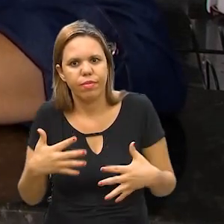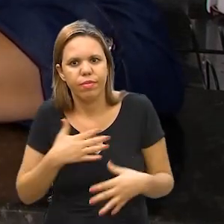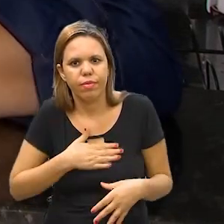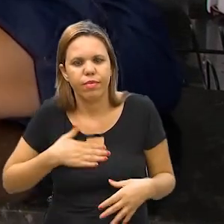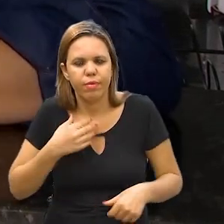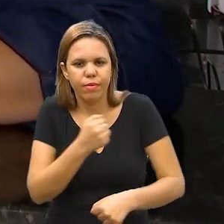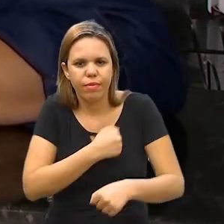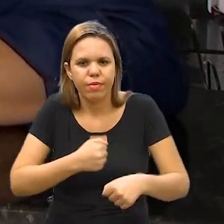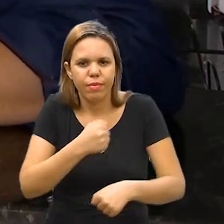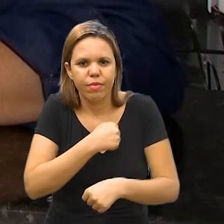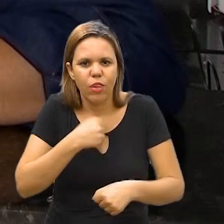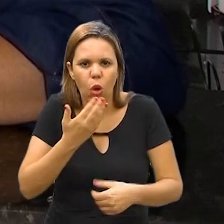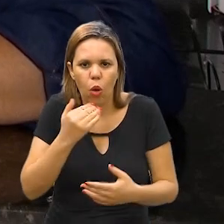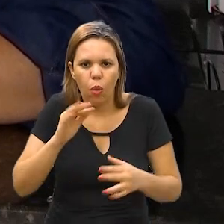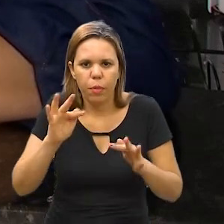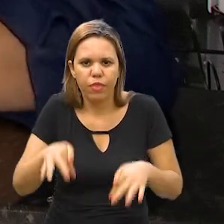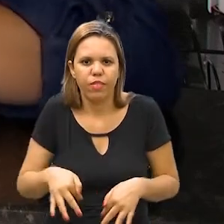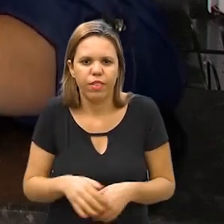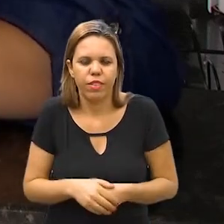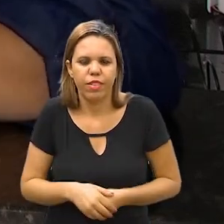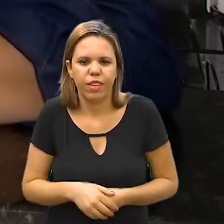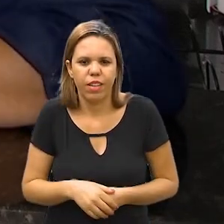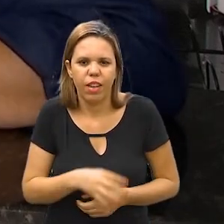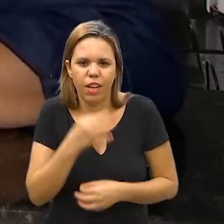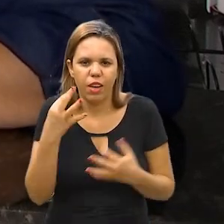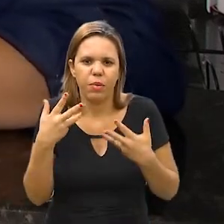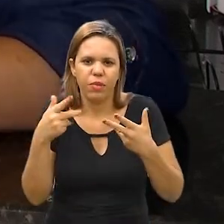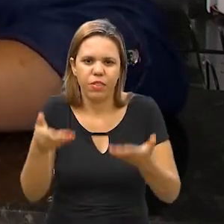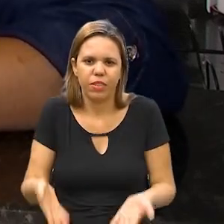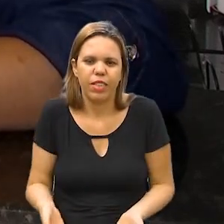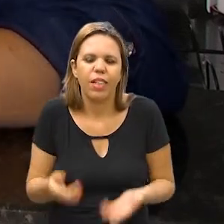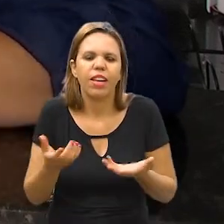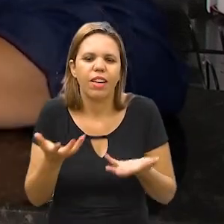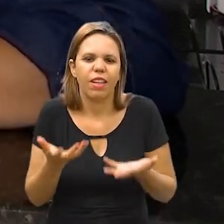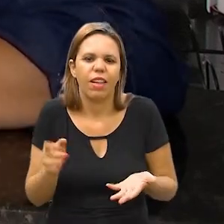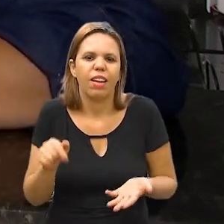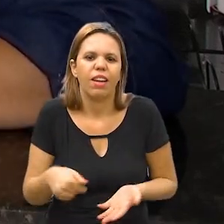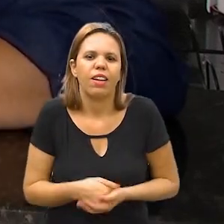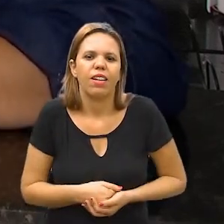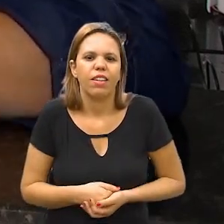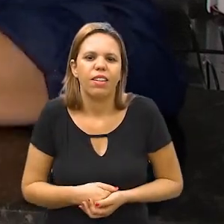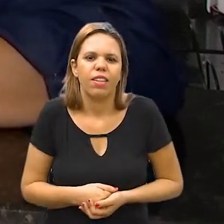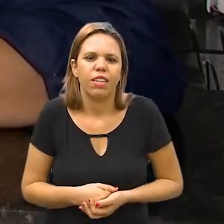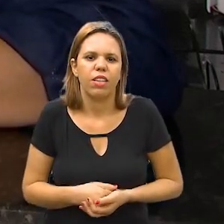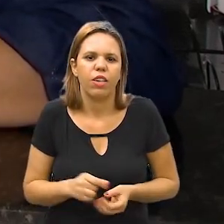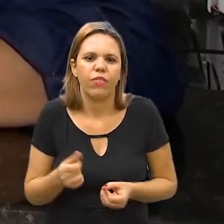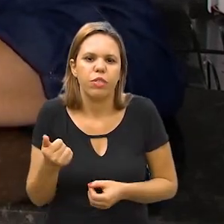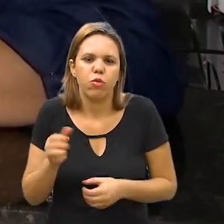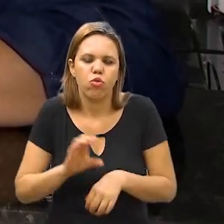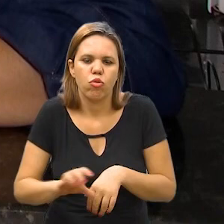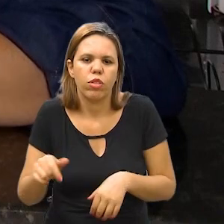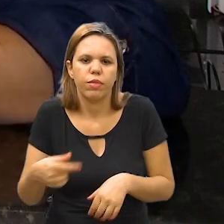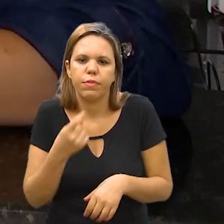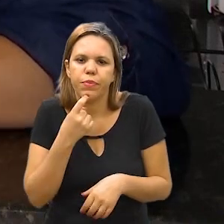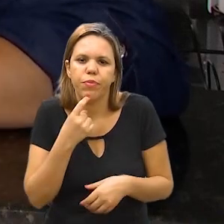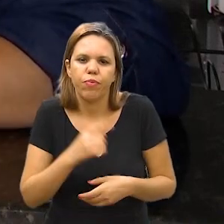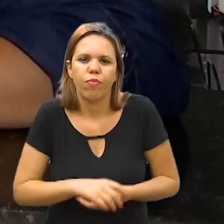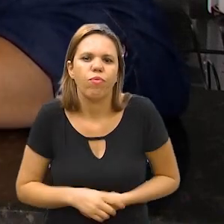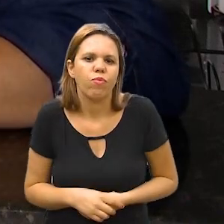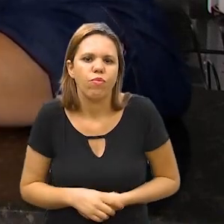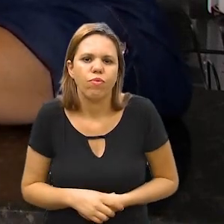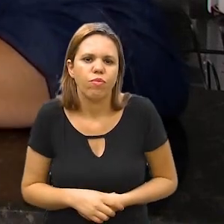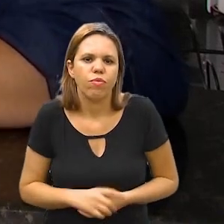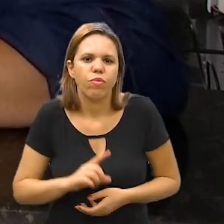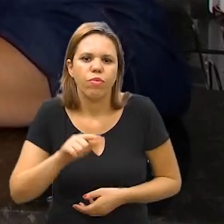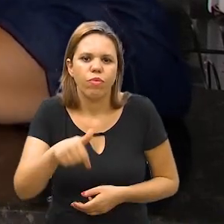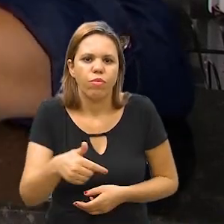gente vai cozinhar e comer no final. Falei, isso aqui é maravilhoso, quem não quer, né? E aí fiz meu primeiro curso aqui em Campinas.